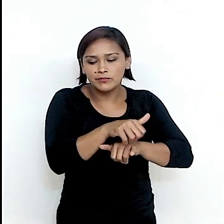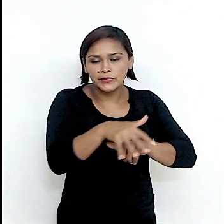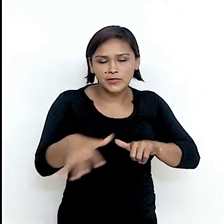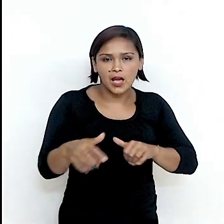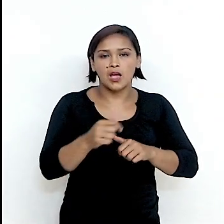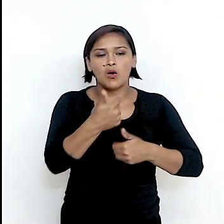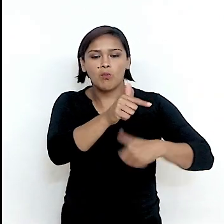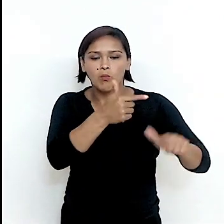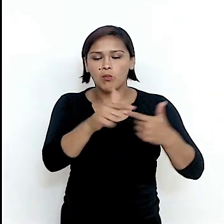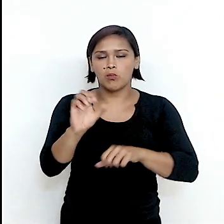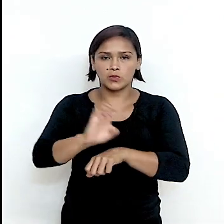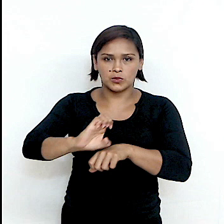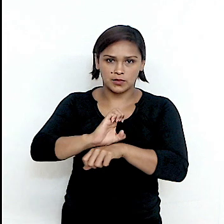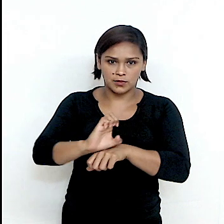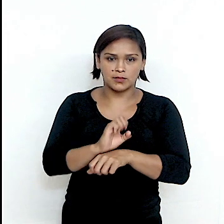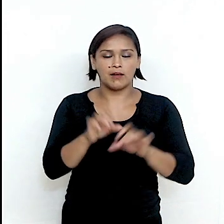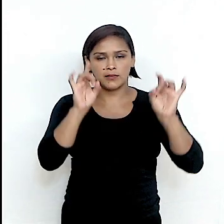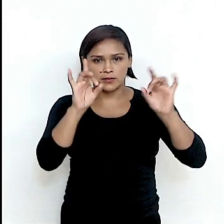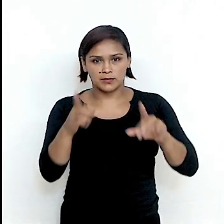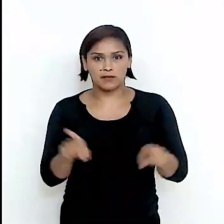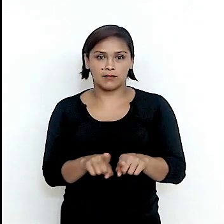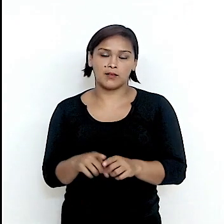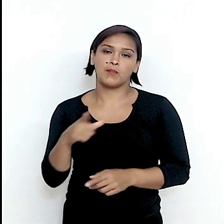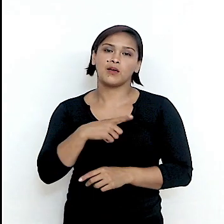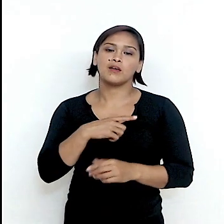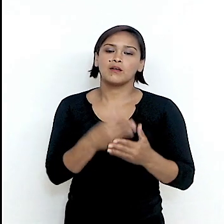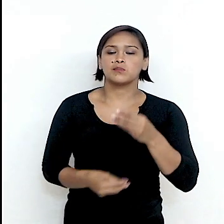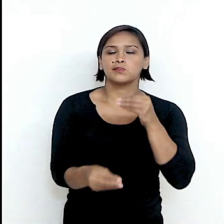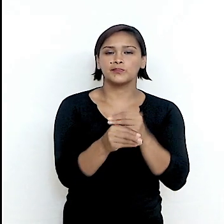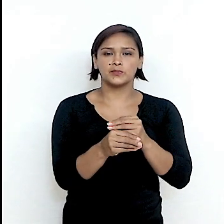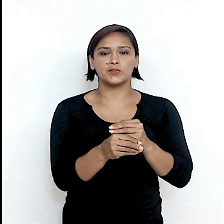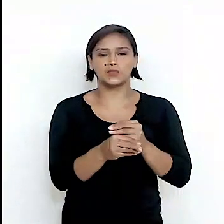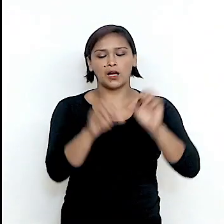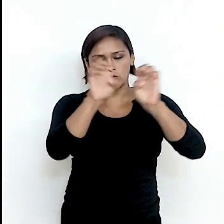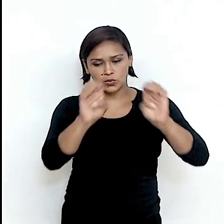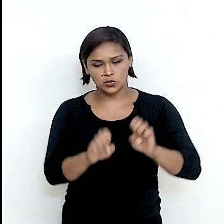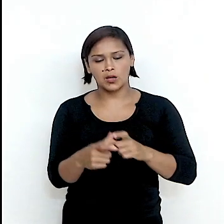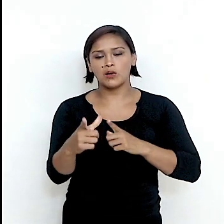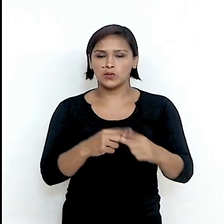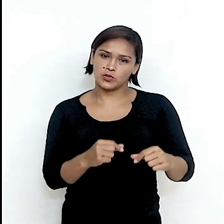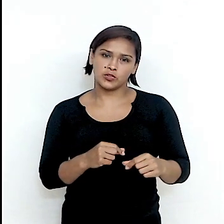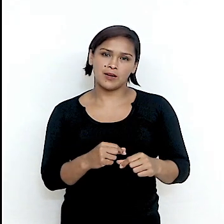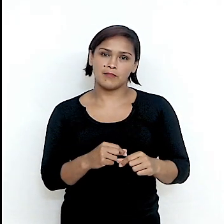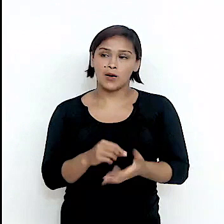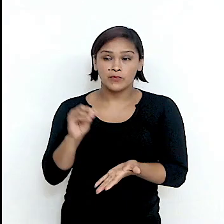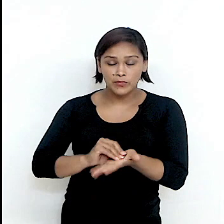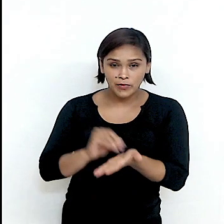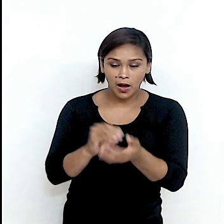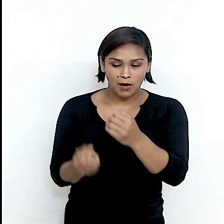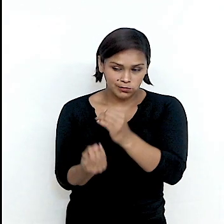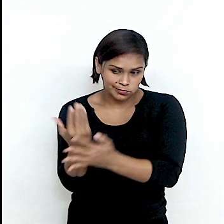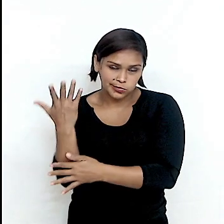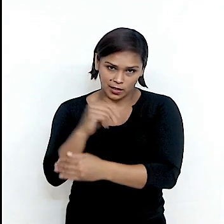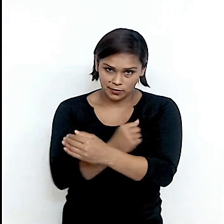abarcando outros outros estados tem uma cena comprimento agilidade tudo será o Japão uma carente de recursos naturais ou